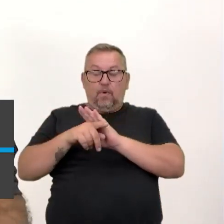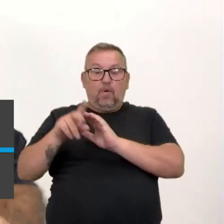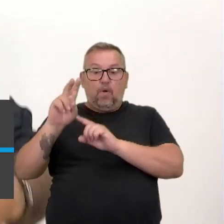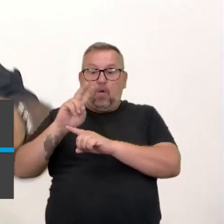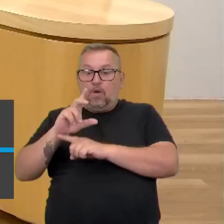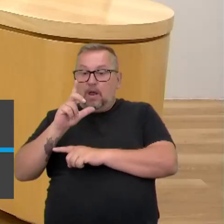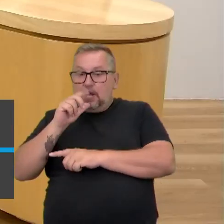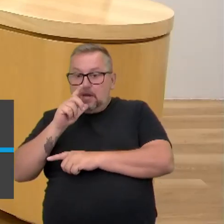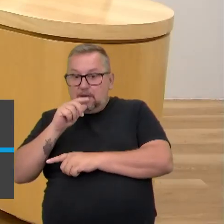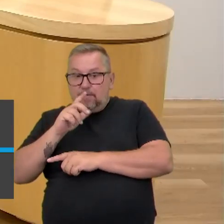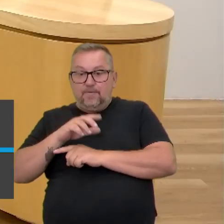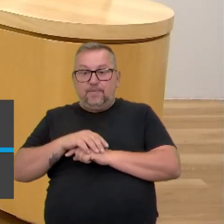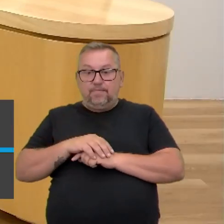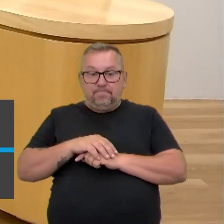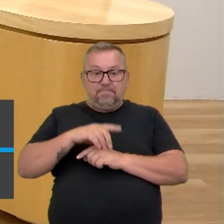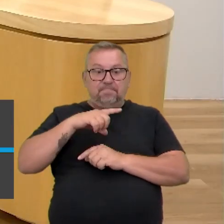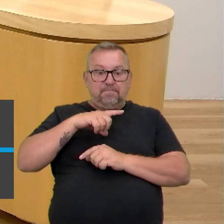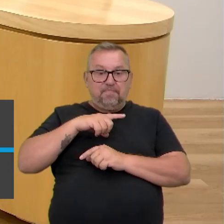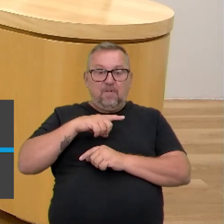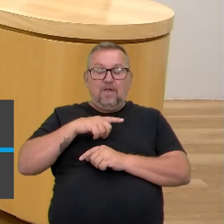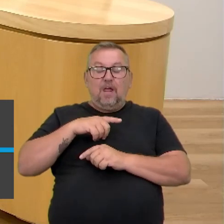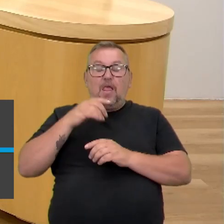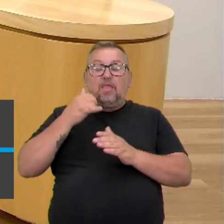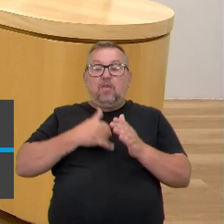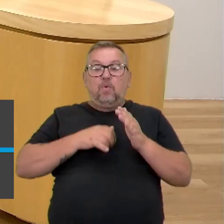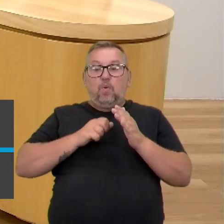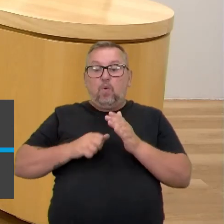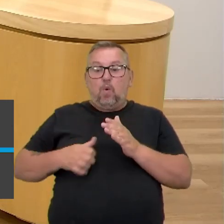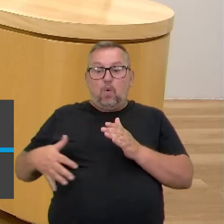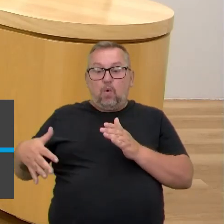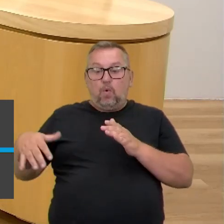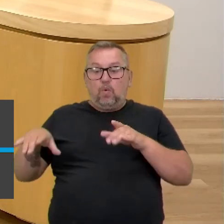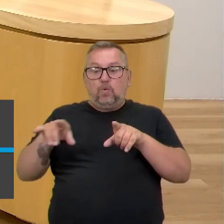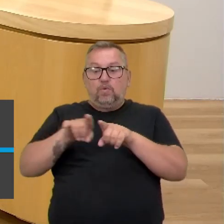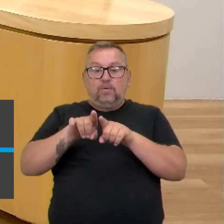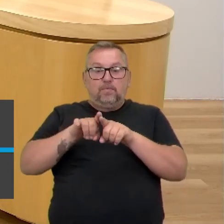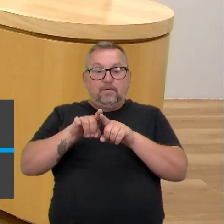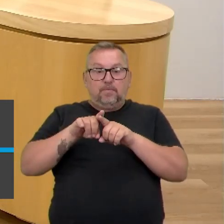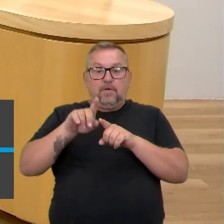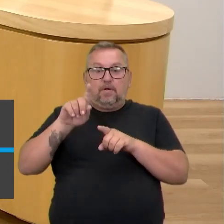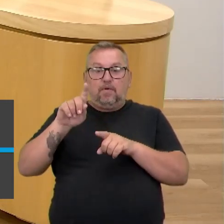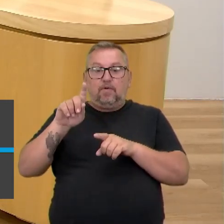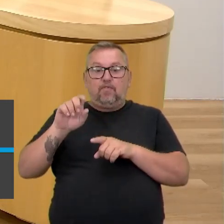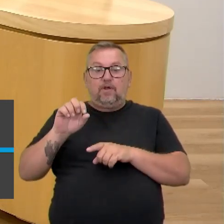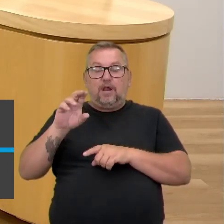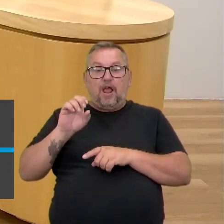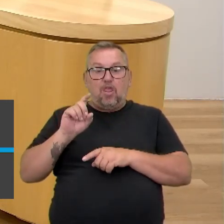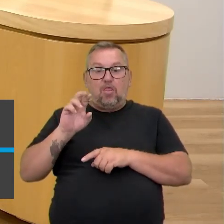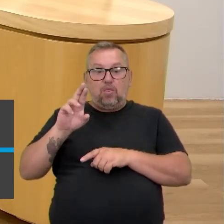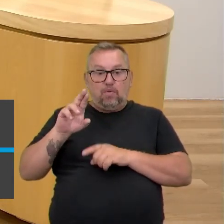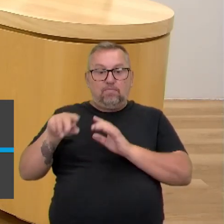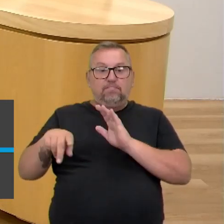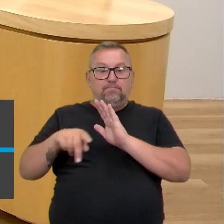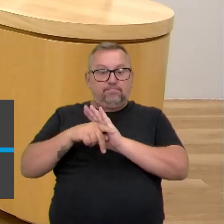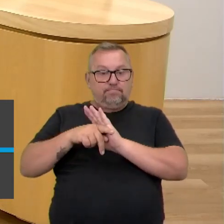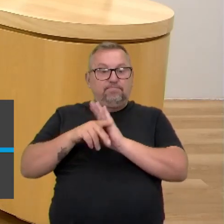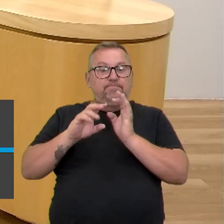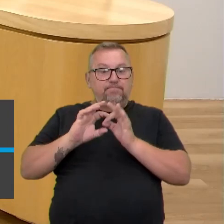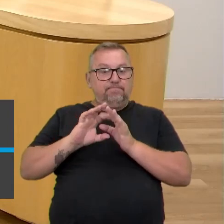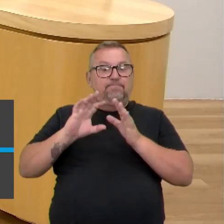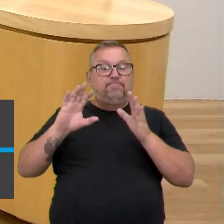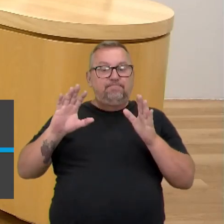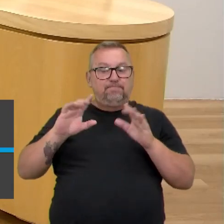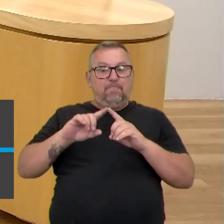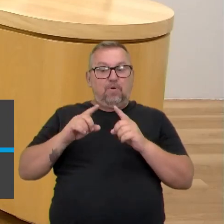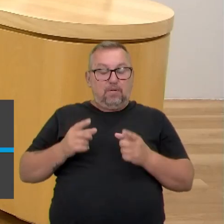água, sanitário, de esgoto, gerador próprio. Eles são bastante autônomos nessa